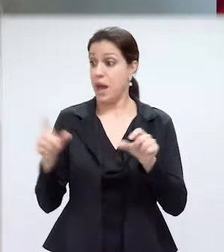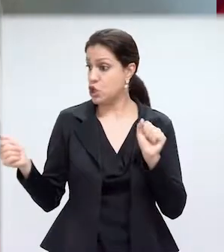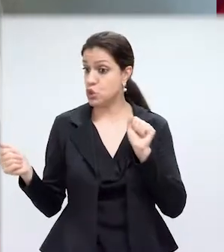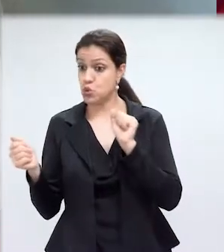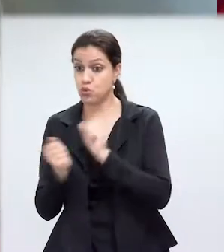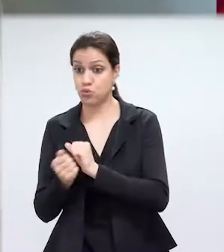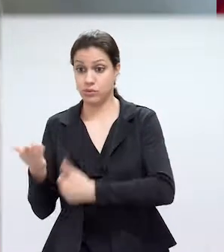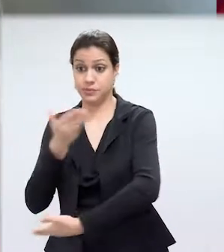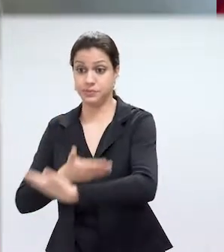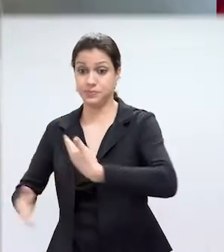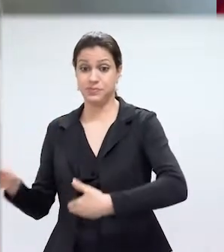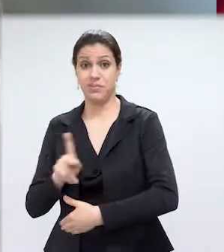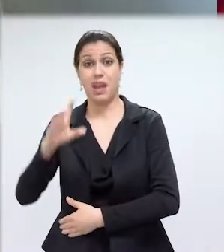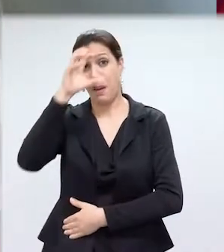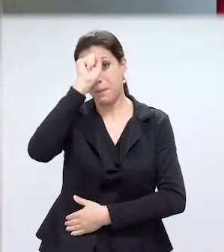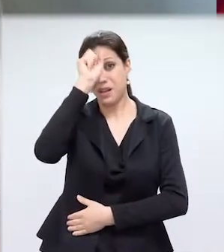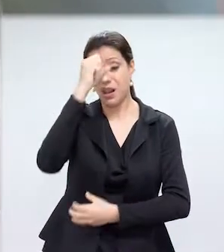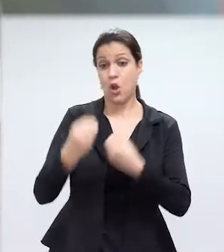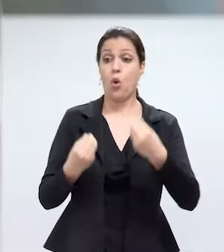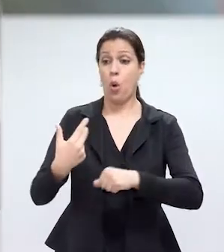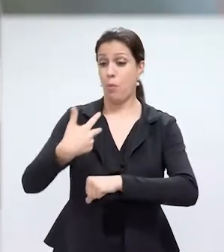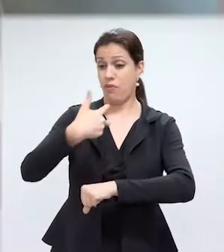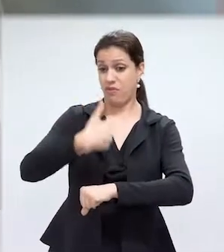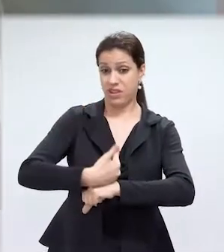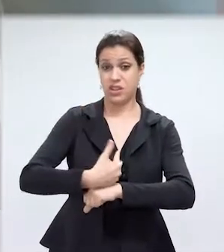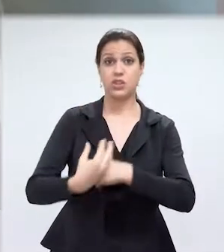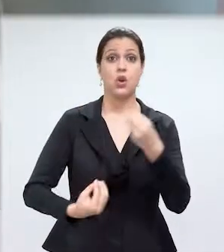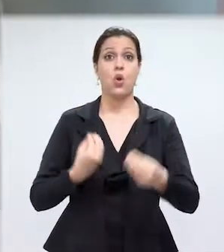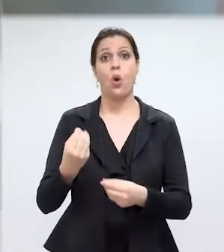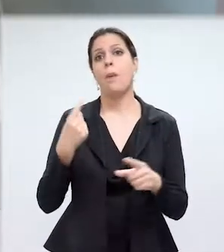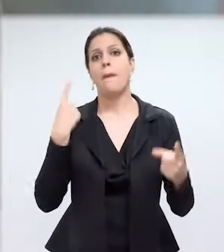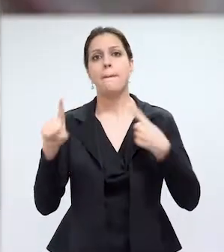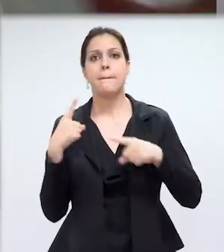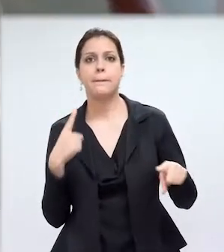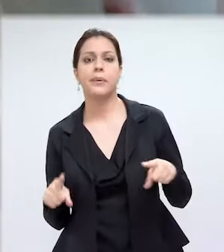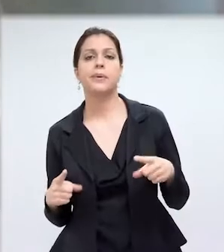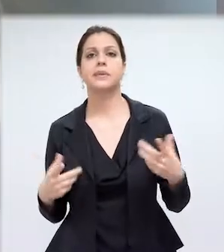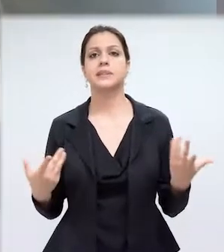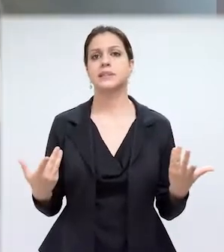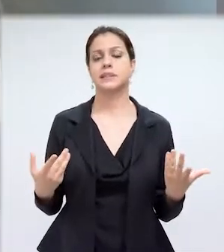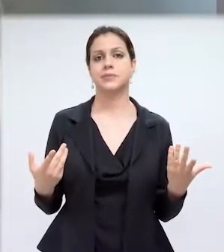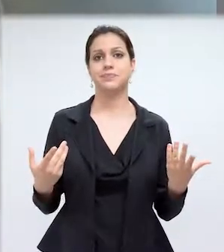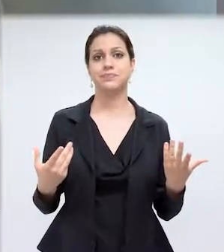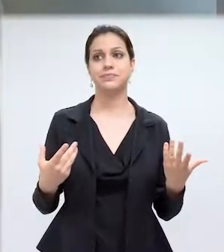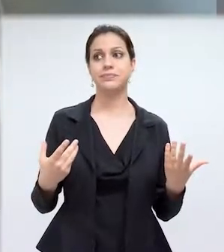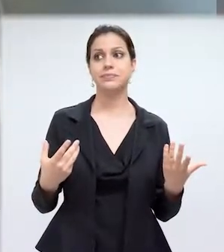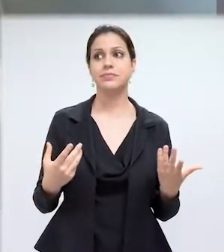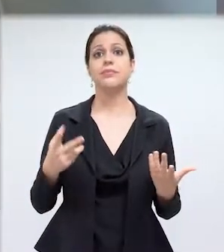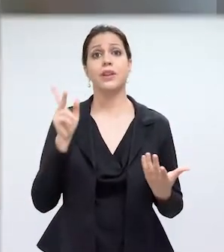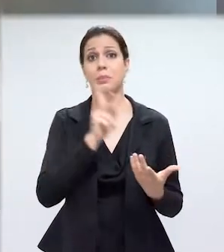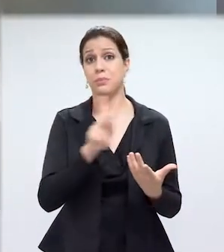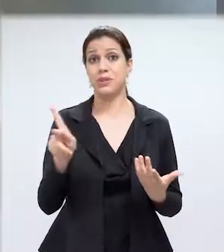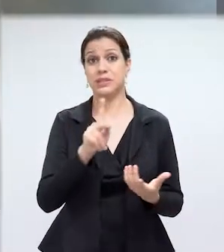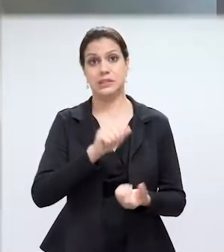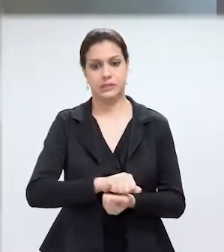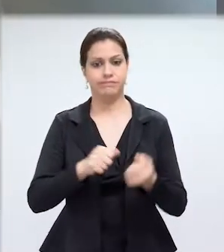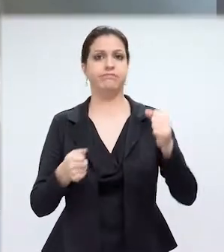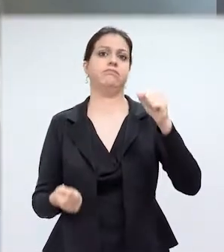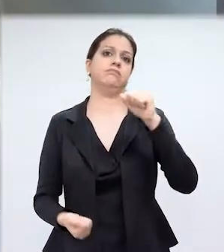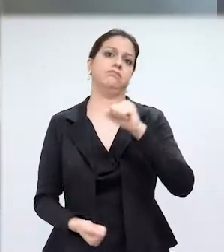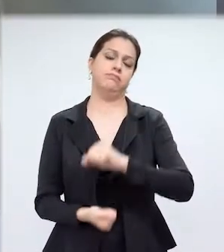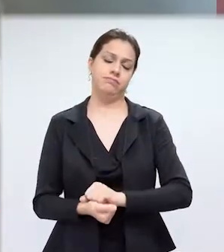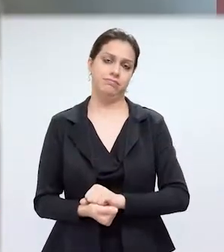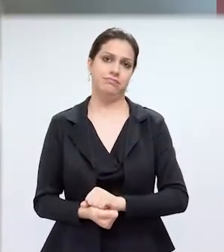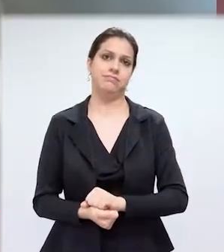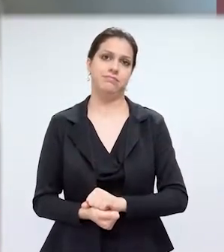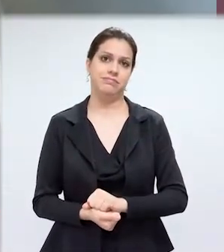com outros para ele aprender como é que se fazia um vídeo, como é que se colocava música nesse vídeo,